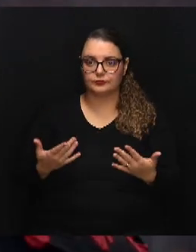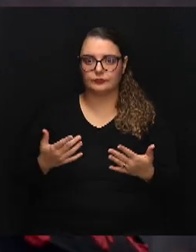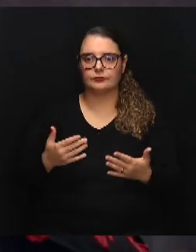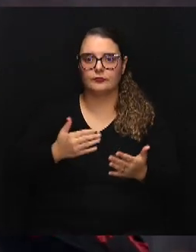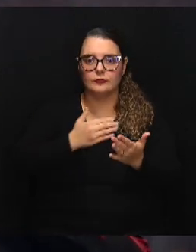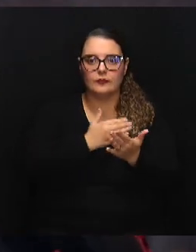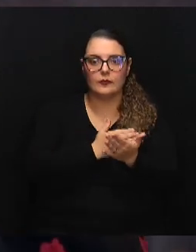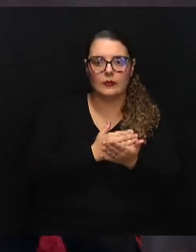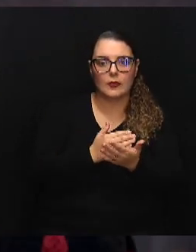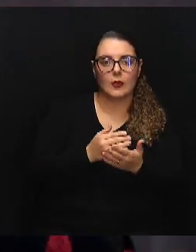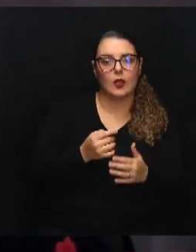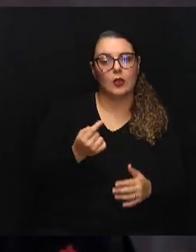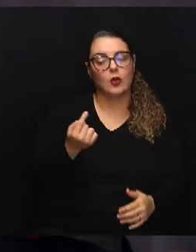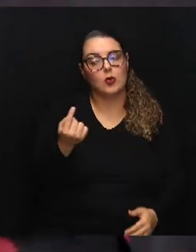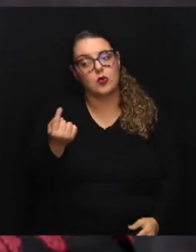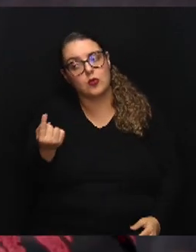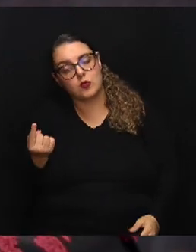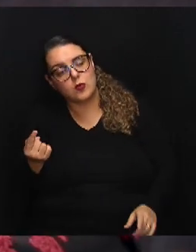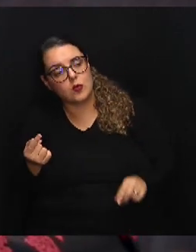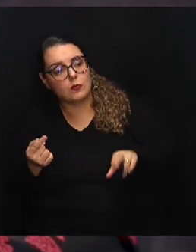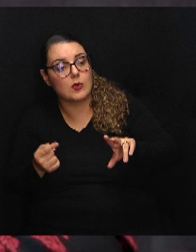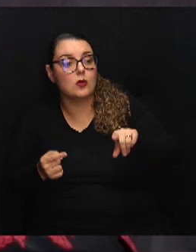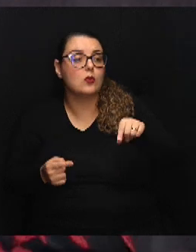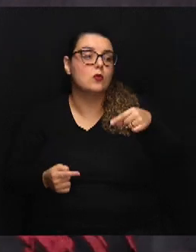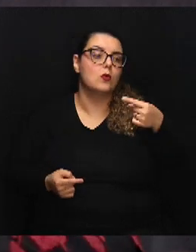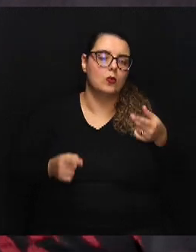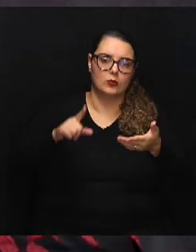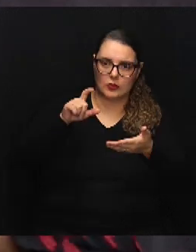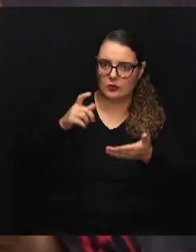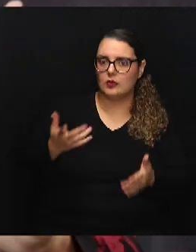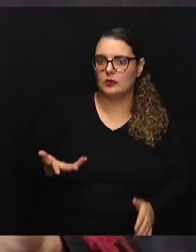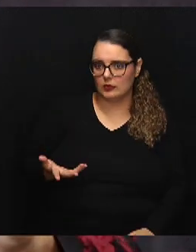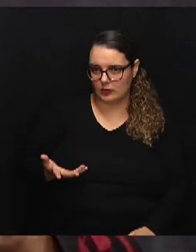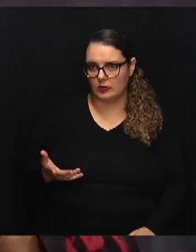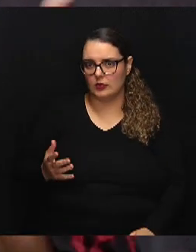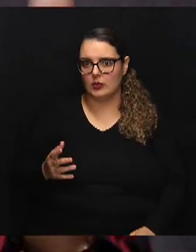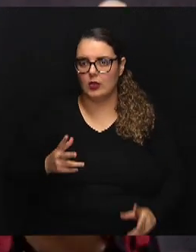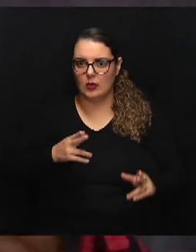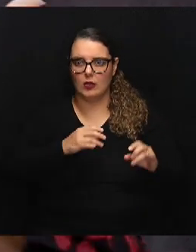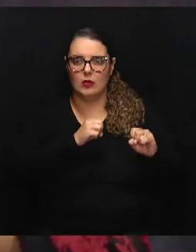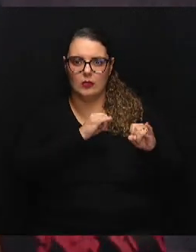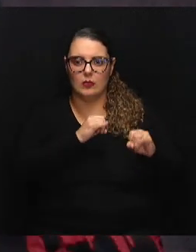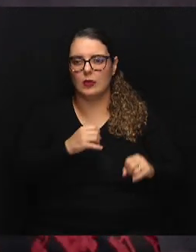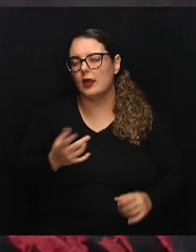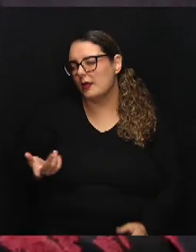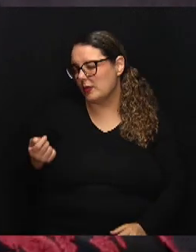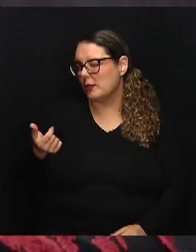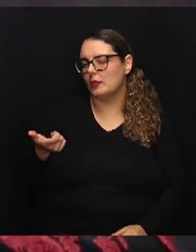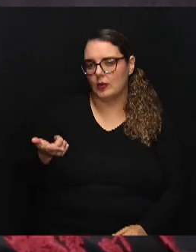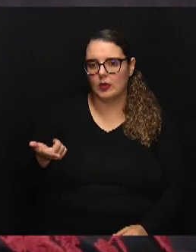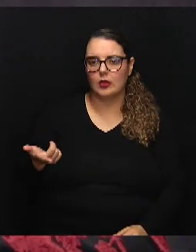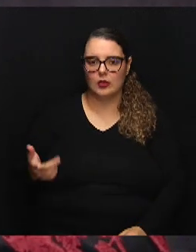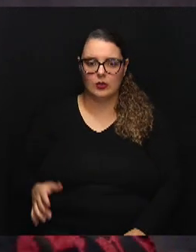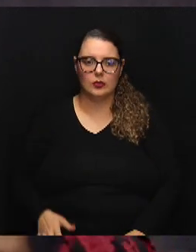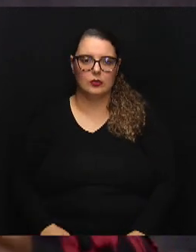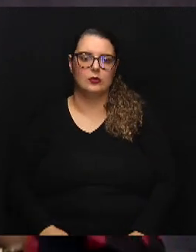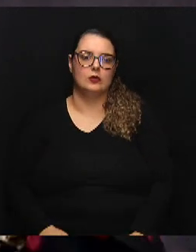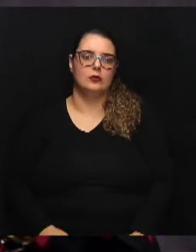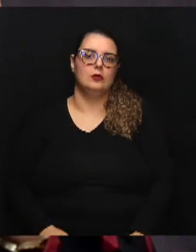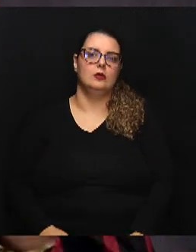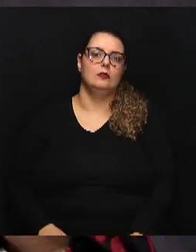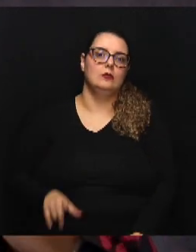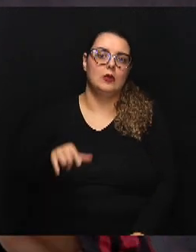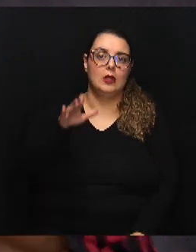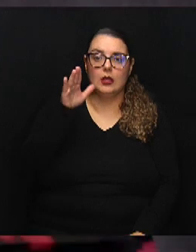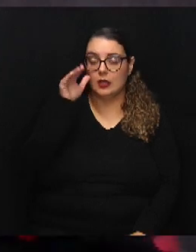ver uma, outra. Então, acho que enquanto ficante... tímida ainda, né? Um pouco tímida ainda, acho que... Mas é muito